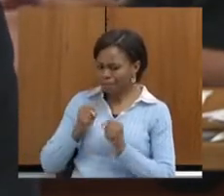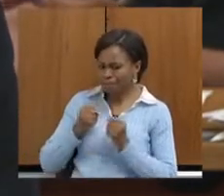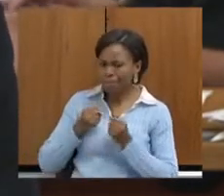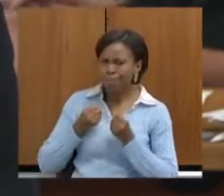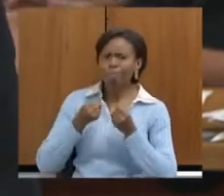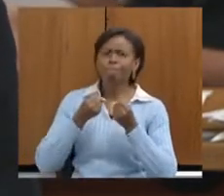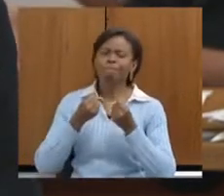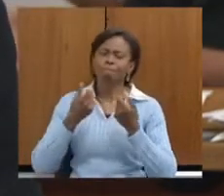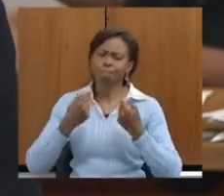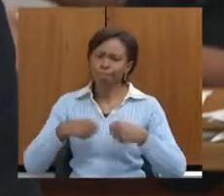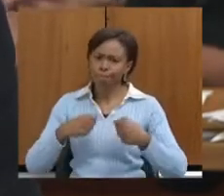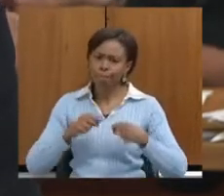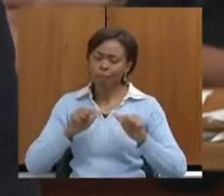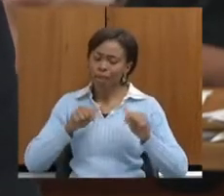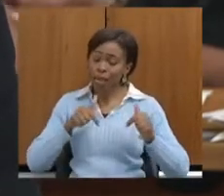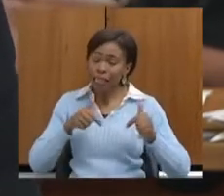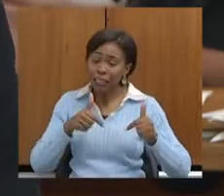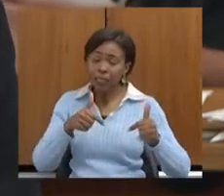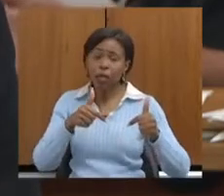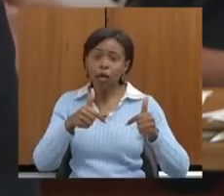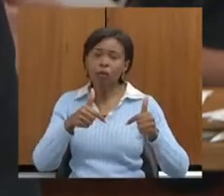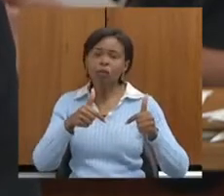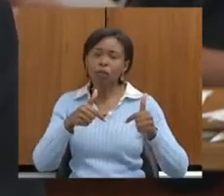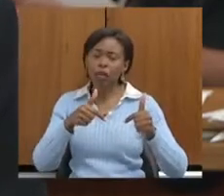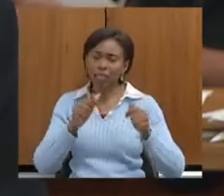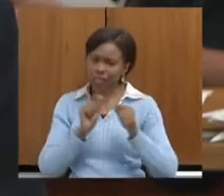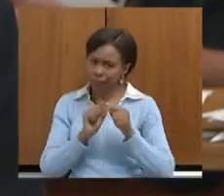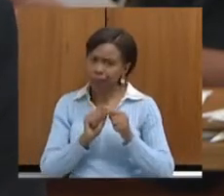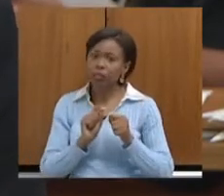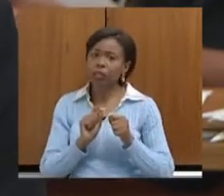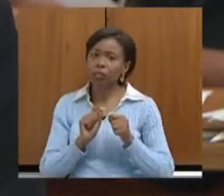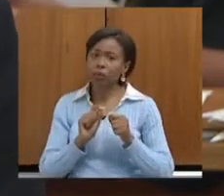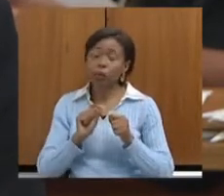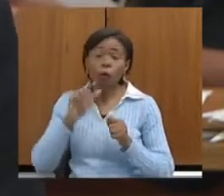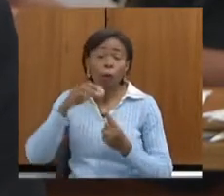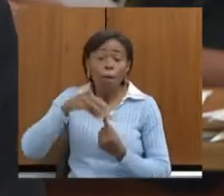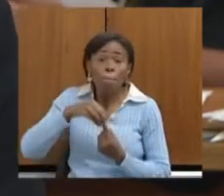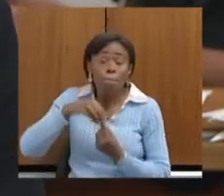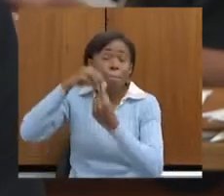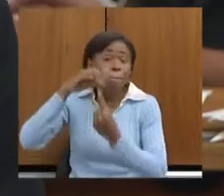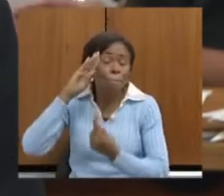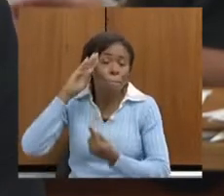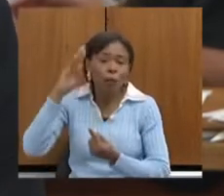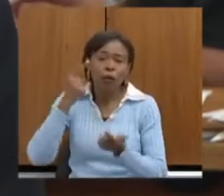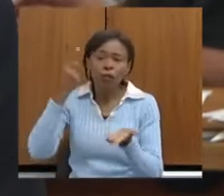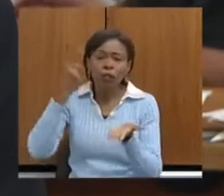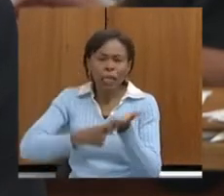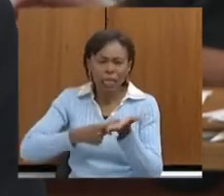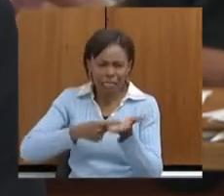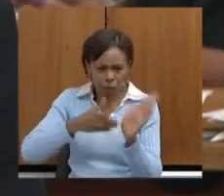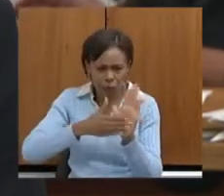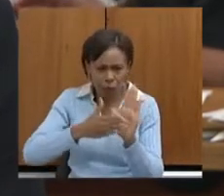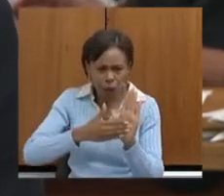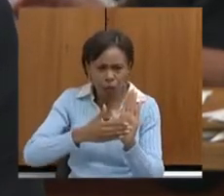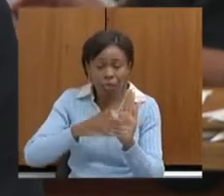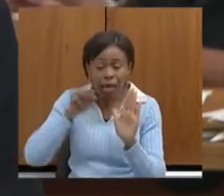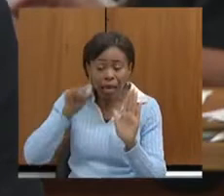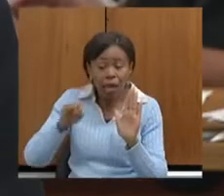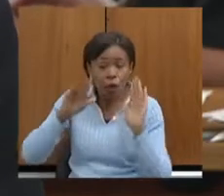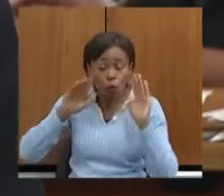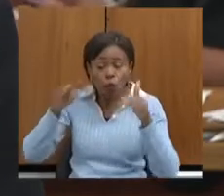ser feito que está sendo feito a prioridade da repactuação são os